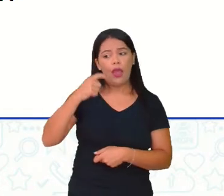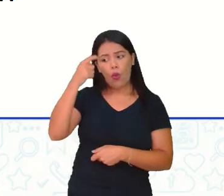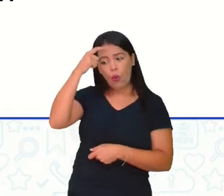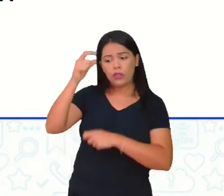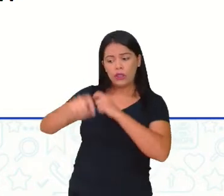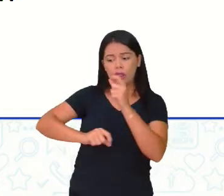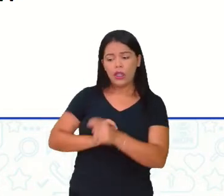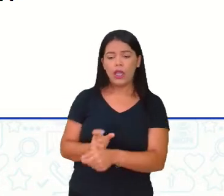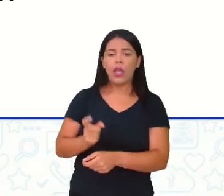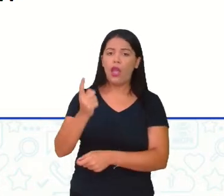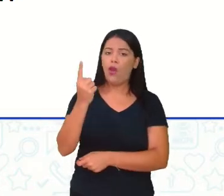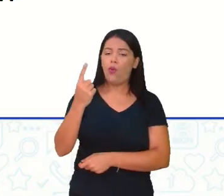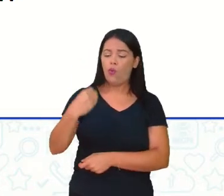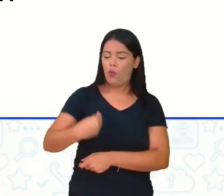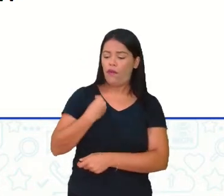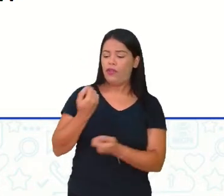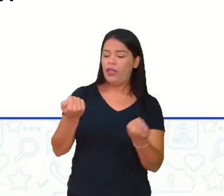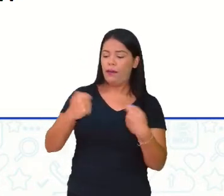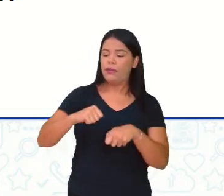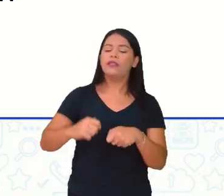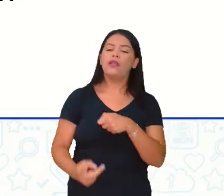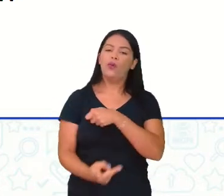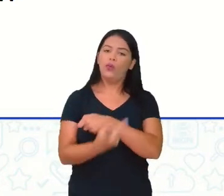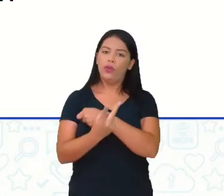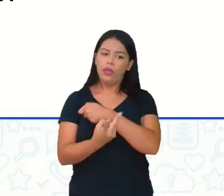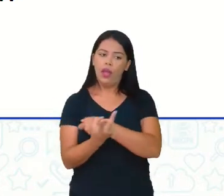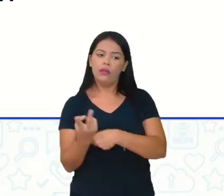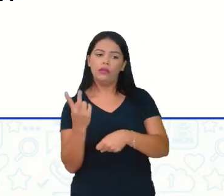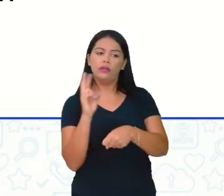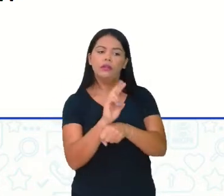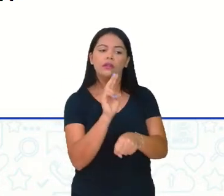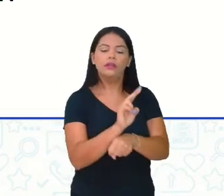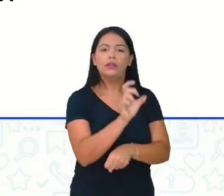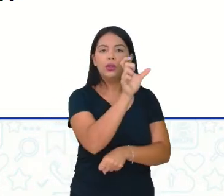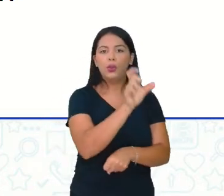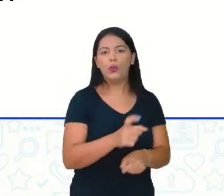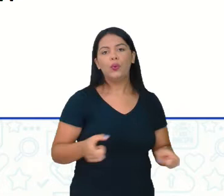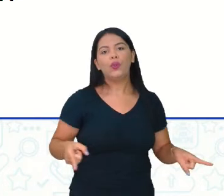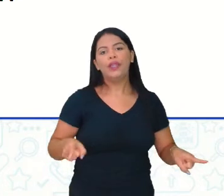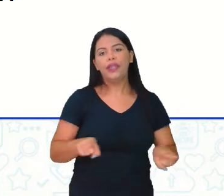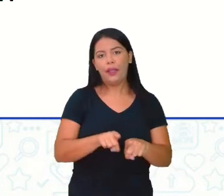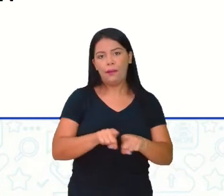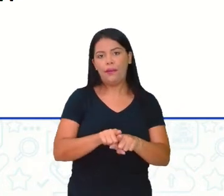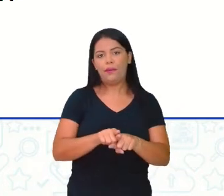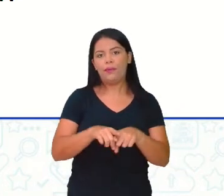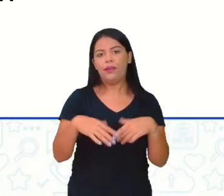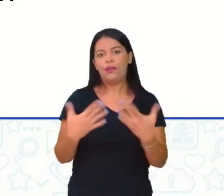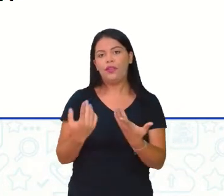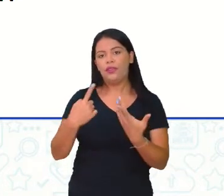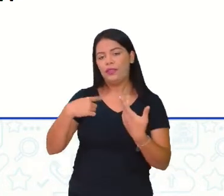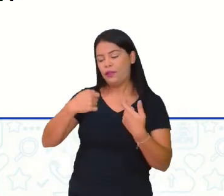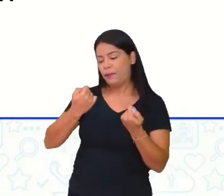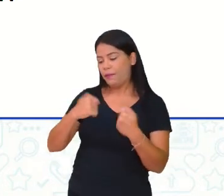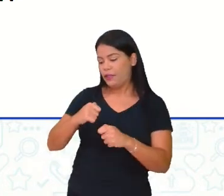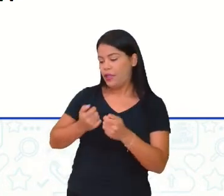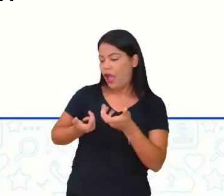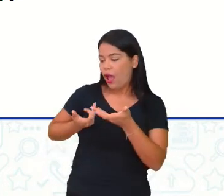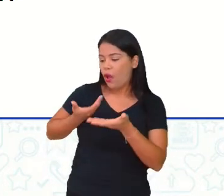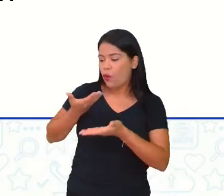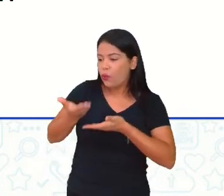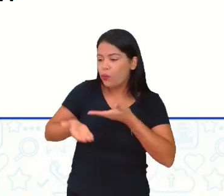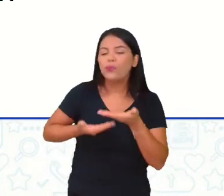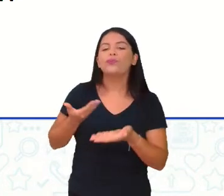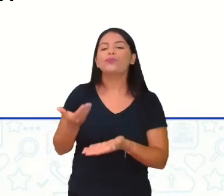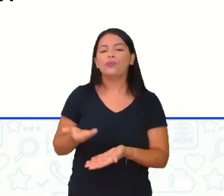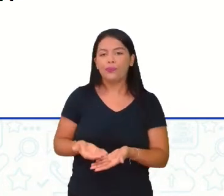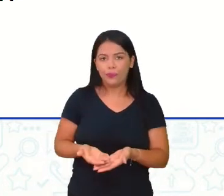ser preservada, mas a vida do outro também. Então, nós precisamos vivenciar cada dia no nosso ambiente